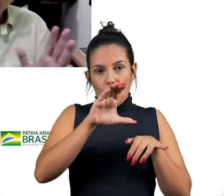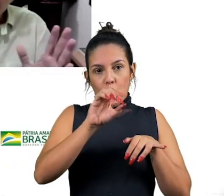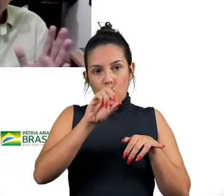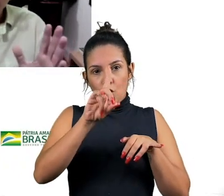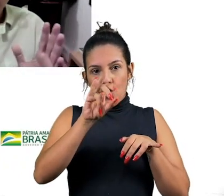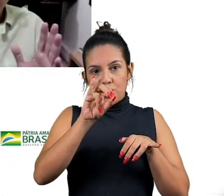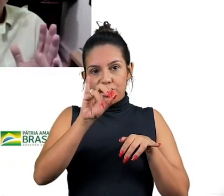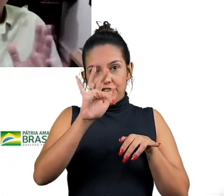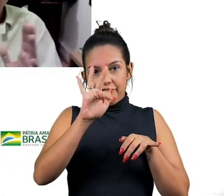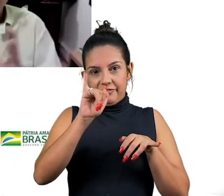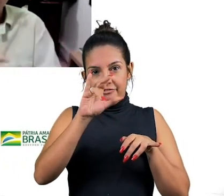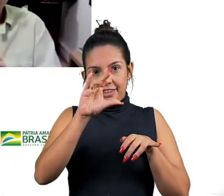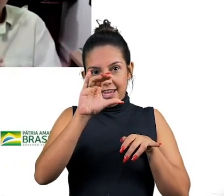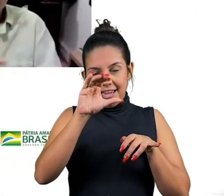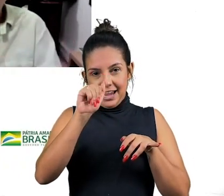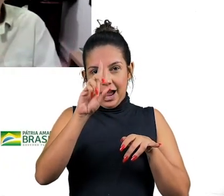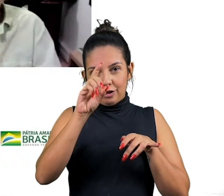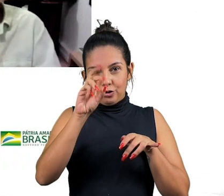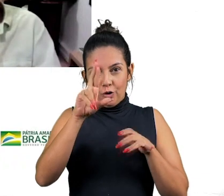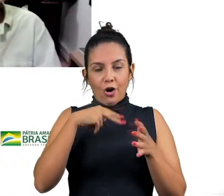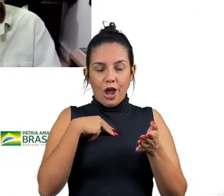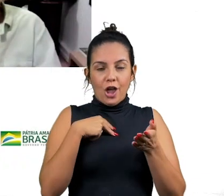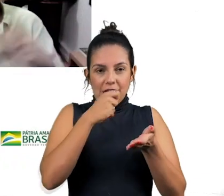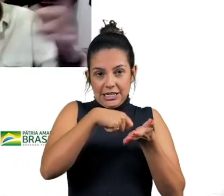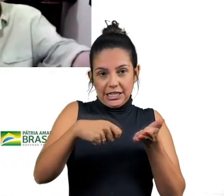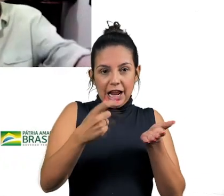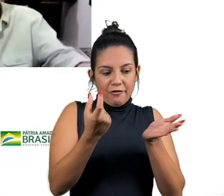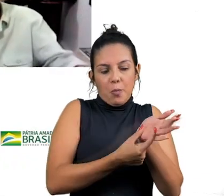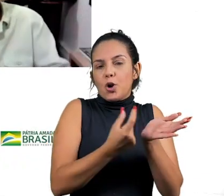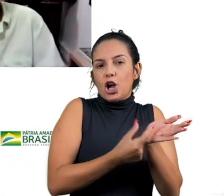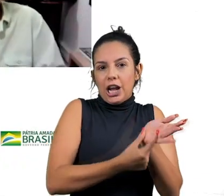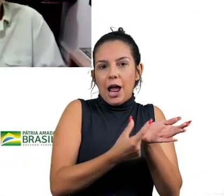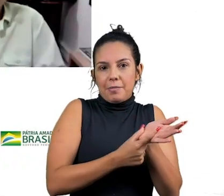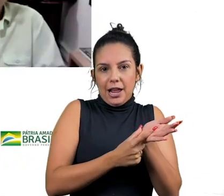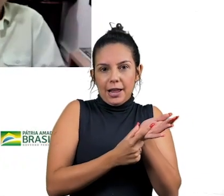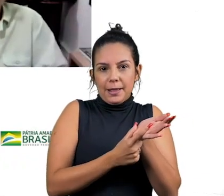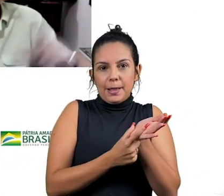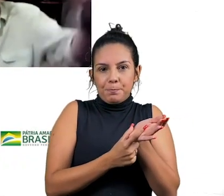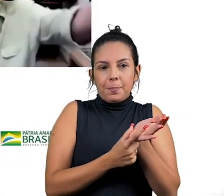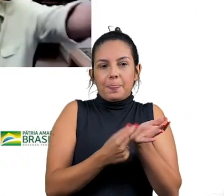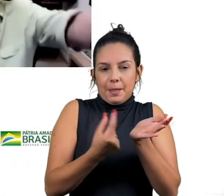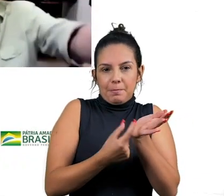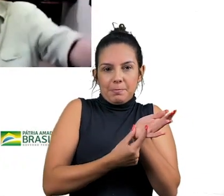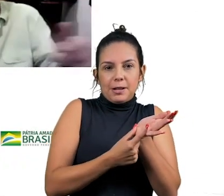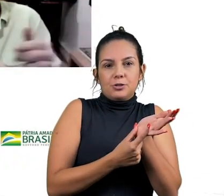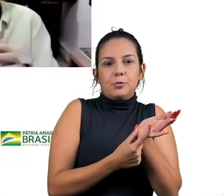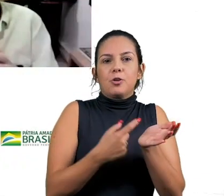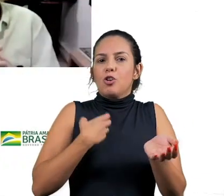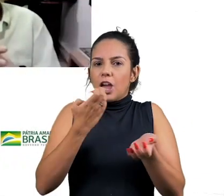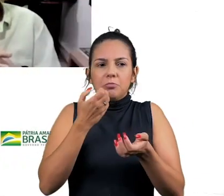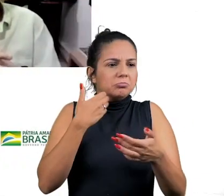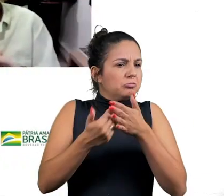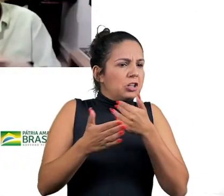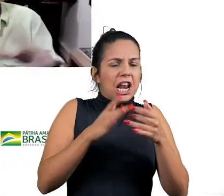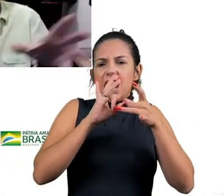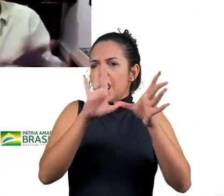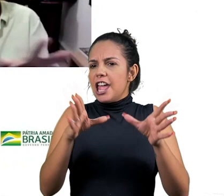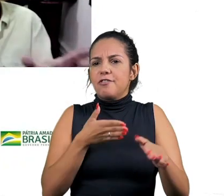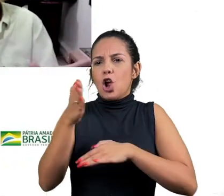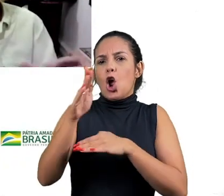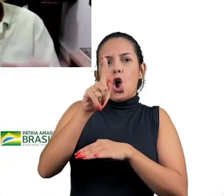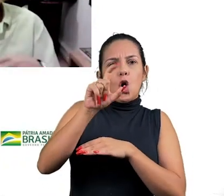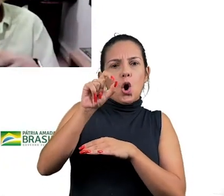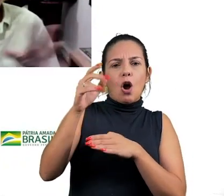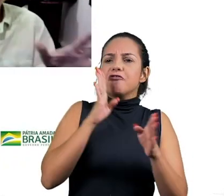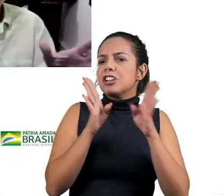aplicativos. Eu não quero ser cativo de um só, eu quero poder fornecer para a Apple, para a Google, né, para o